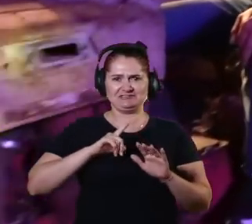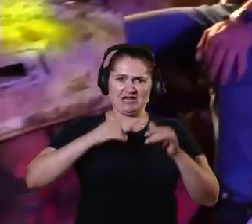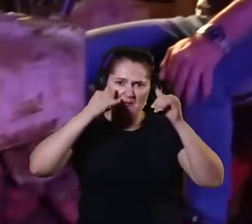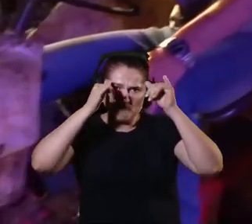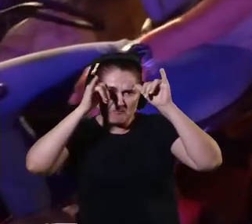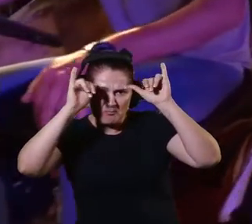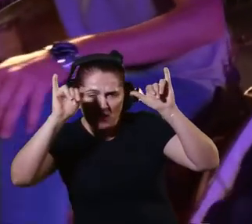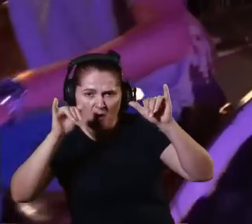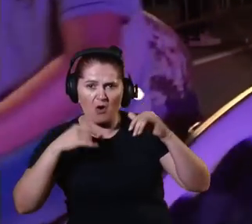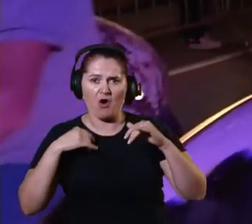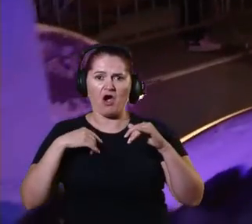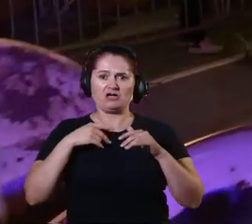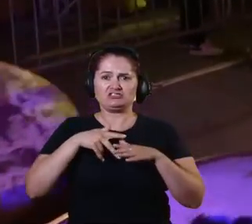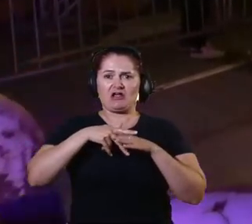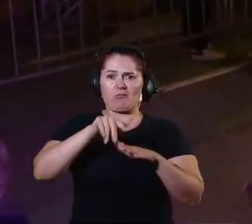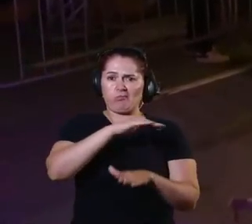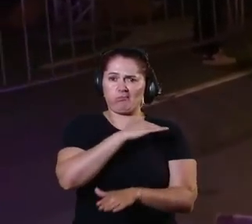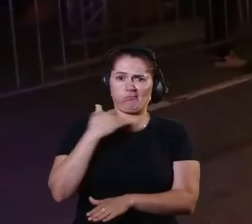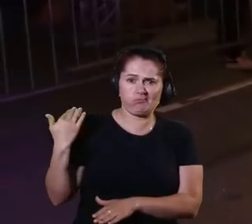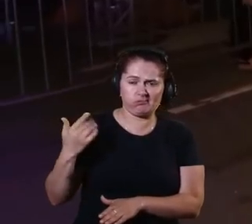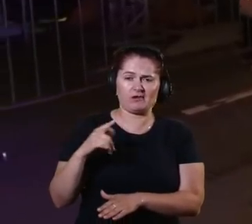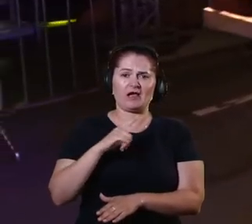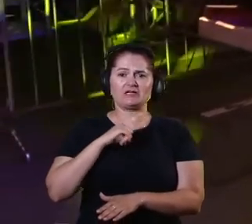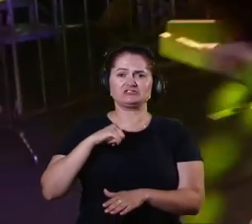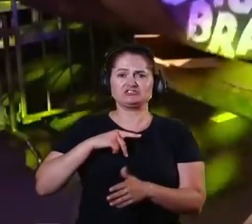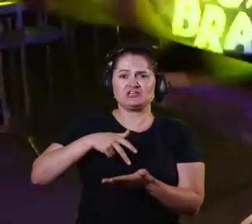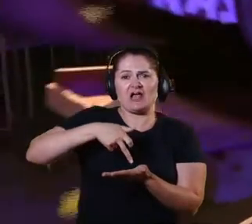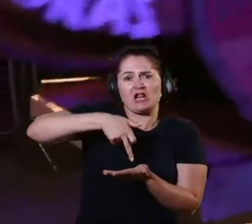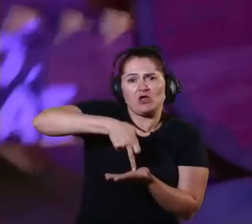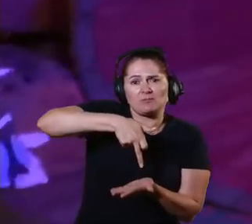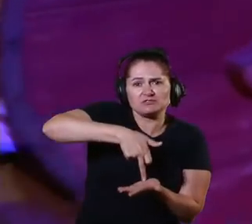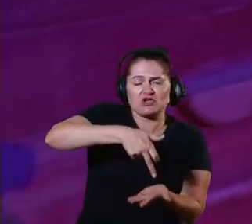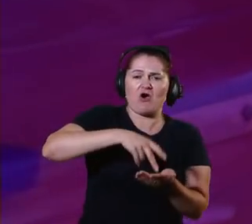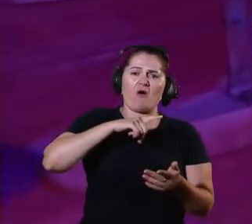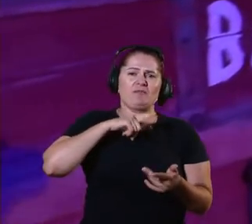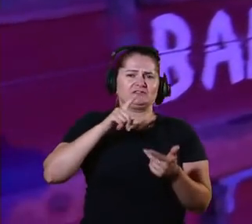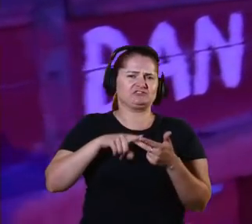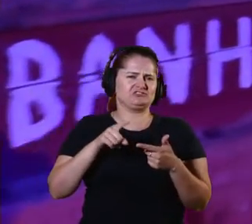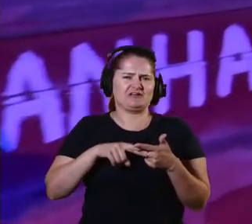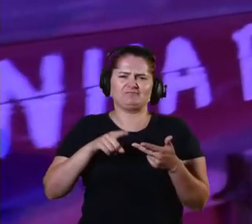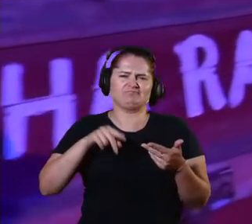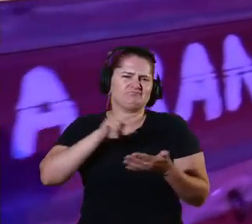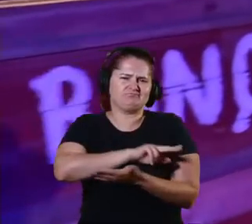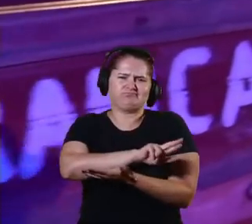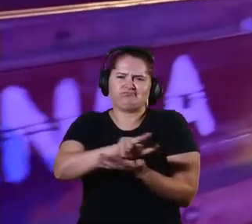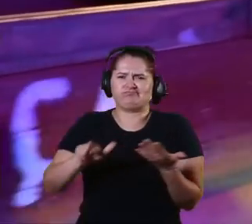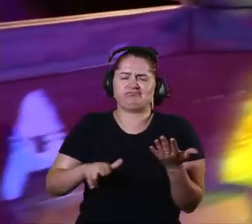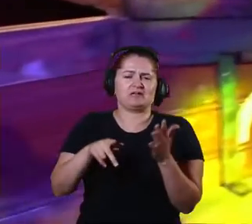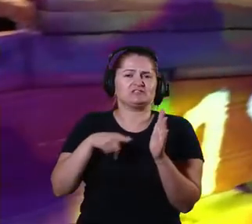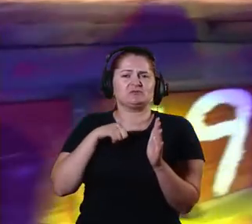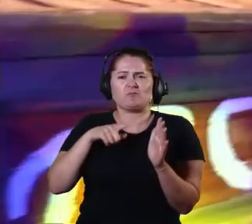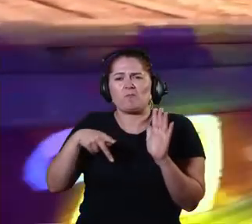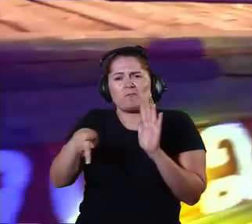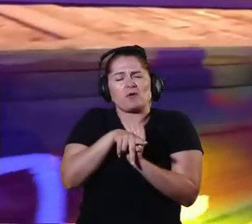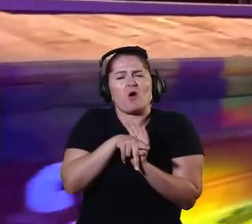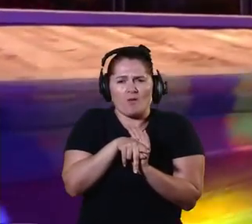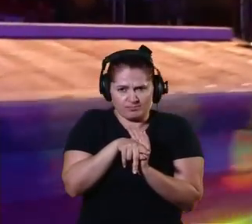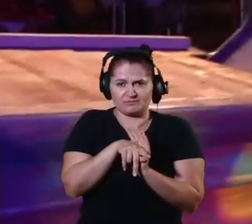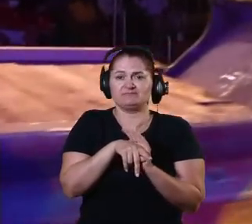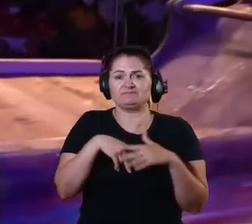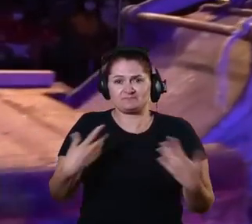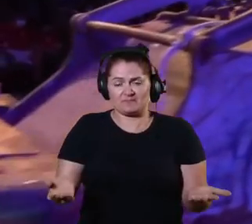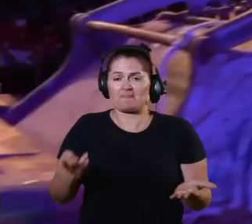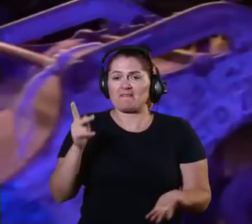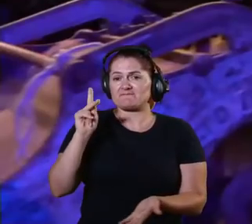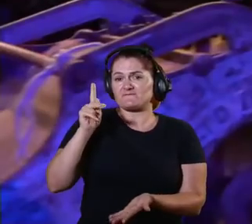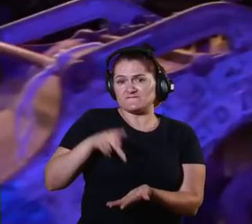a Mula Sem Cabeça, o Lobisomem, o Saci Pererê. Né, eram figuras